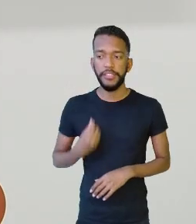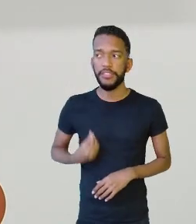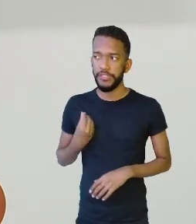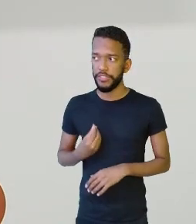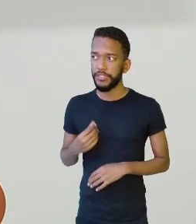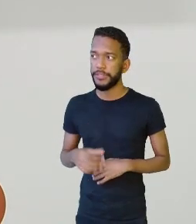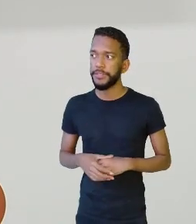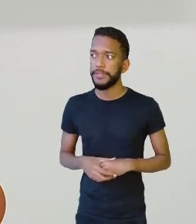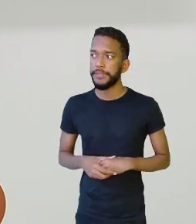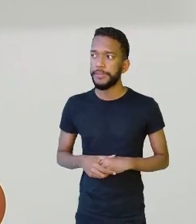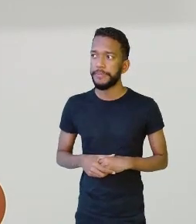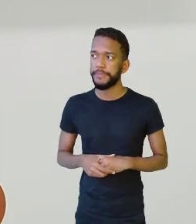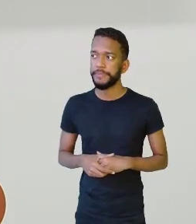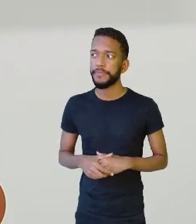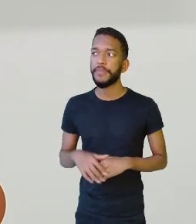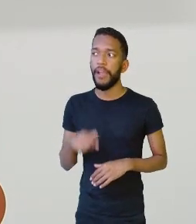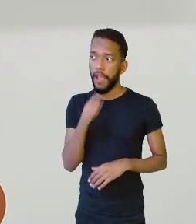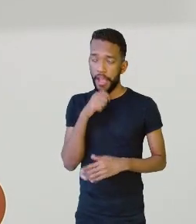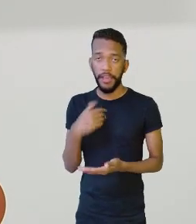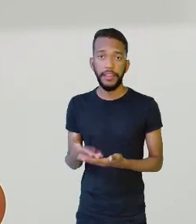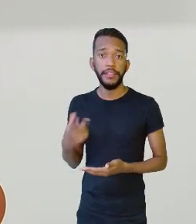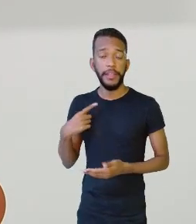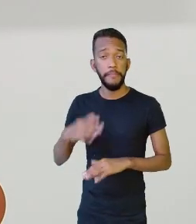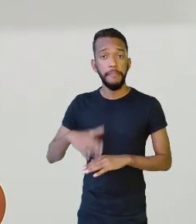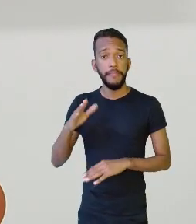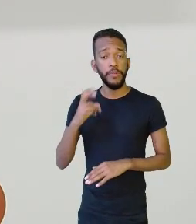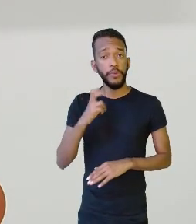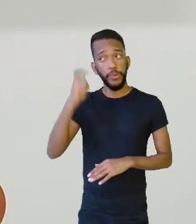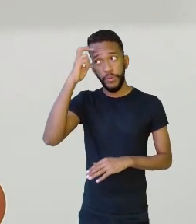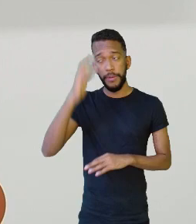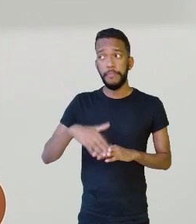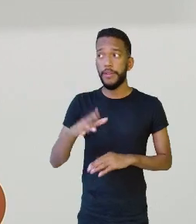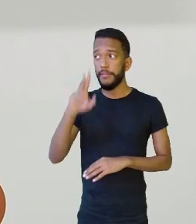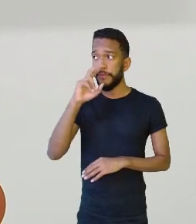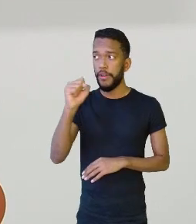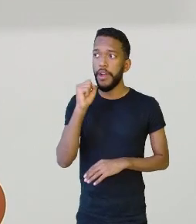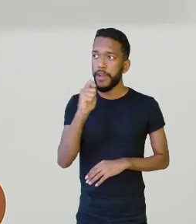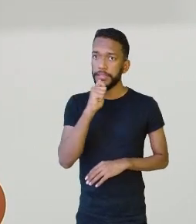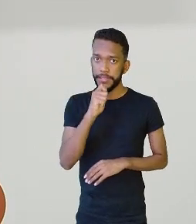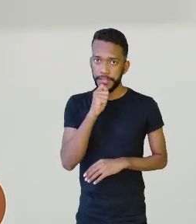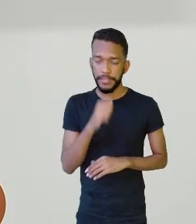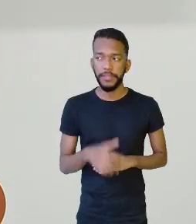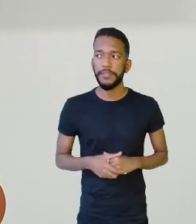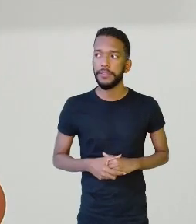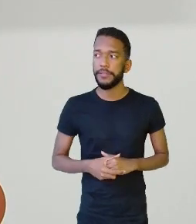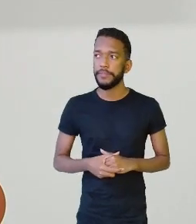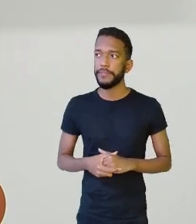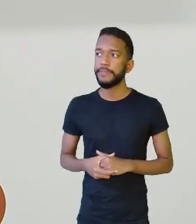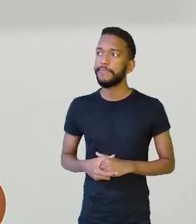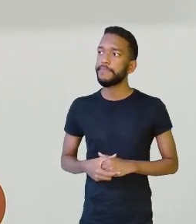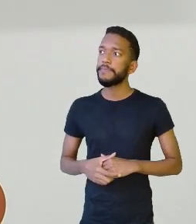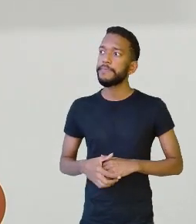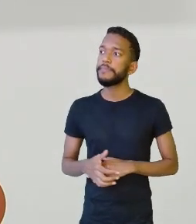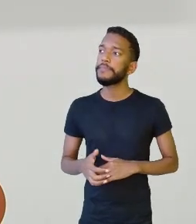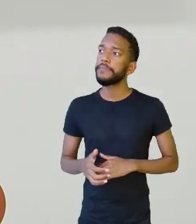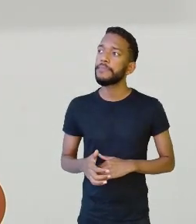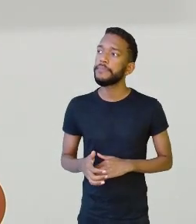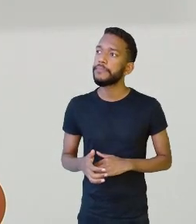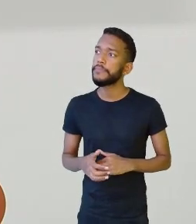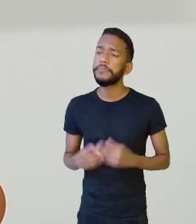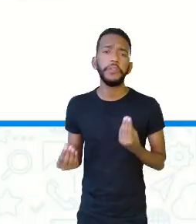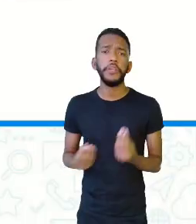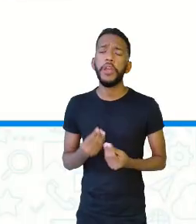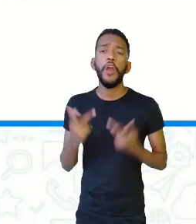locais. E eles mantêm acesa a cultura mais forte ainda neles, tá? E aí, é